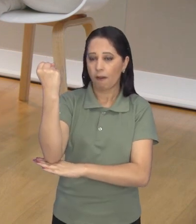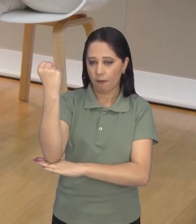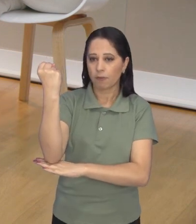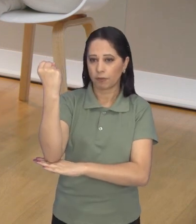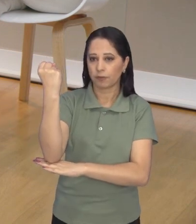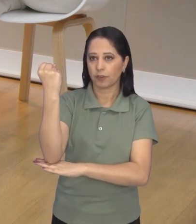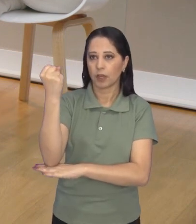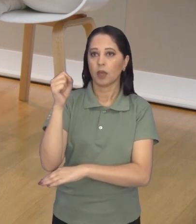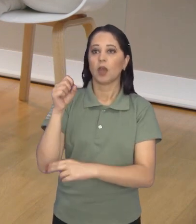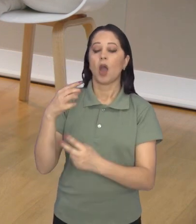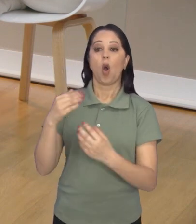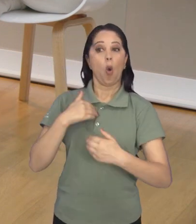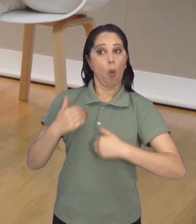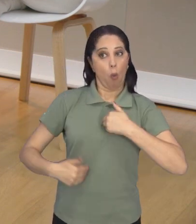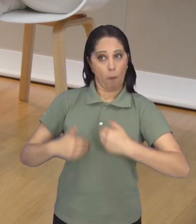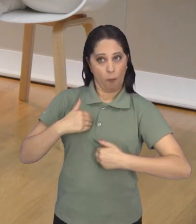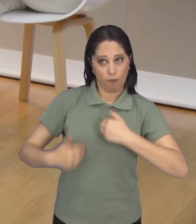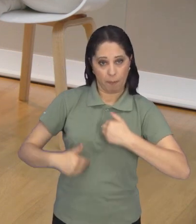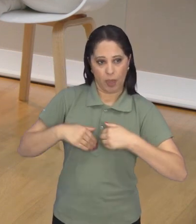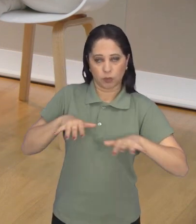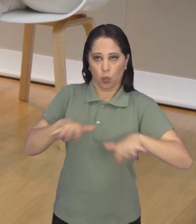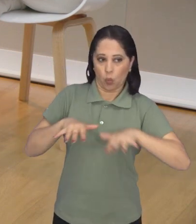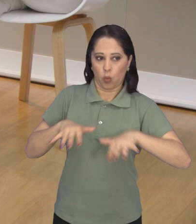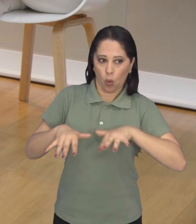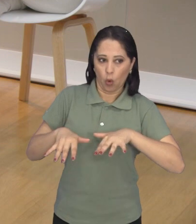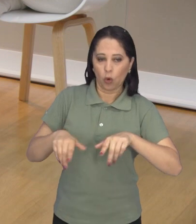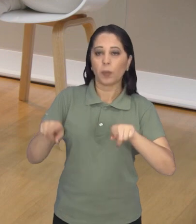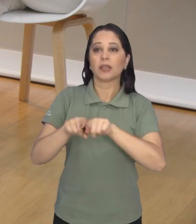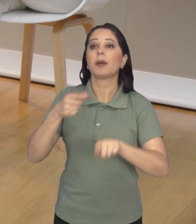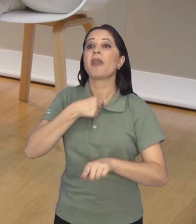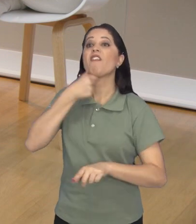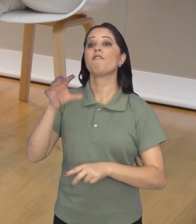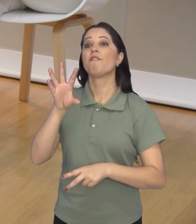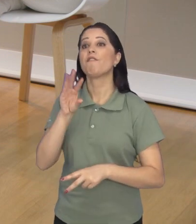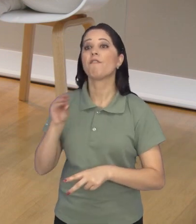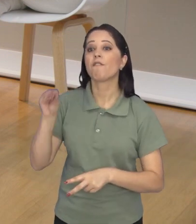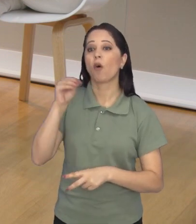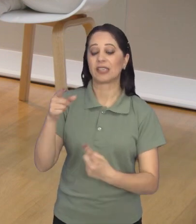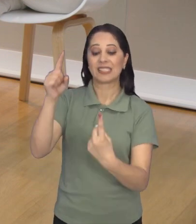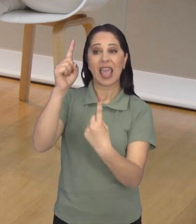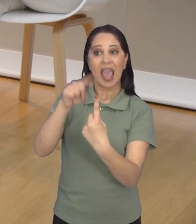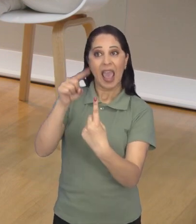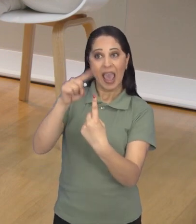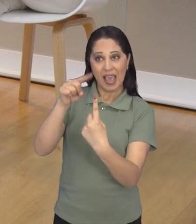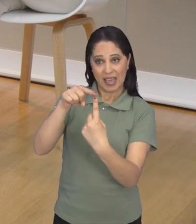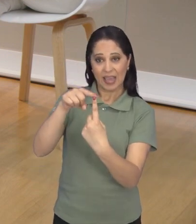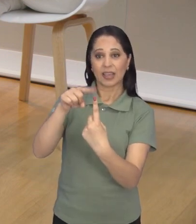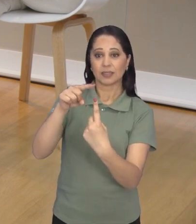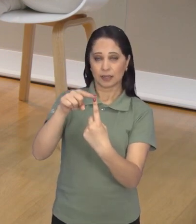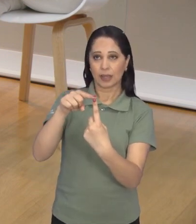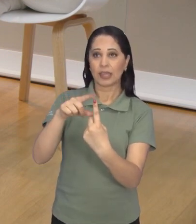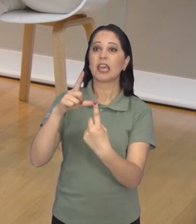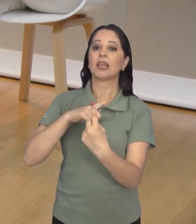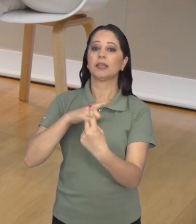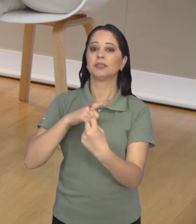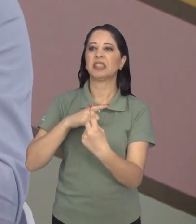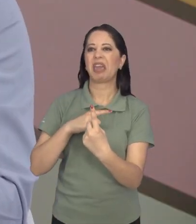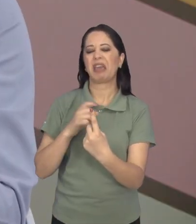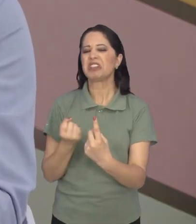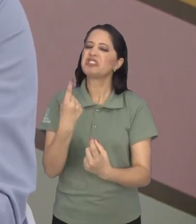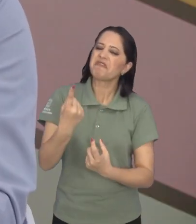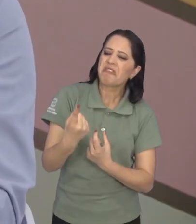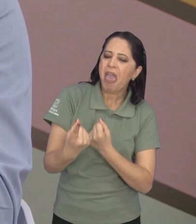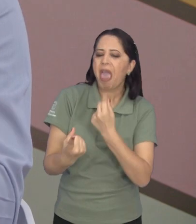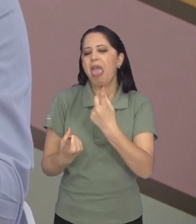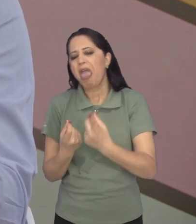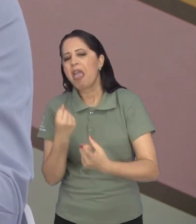motor quanto para fonético vocalizatório. Os tiques a gente também divide em